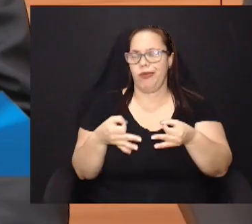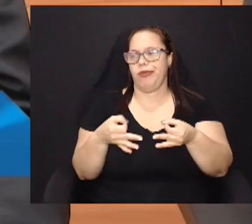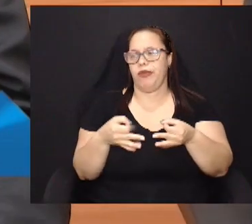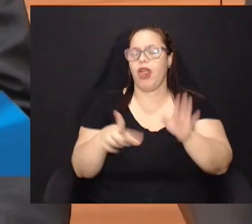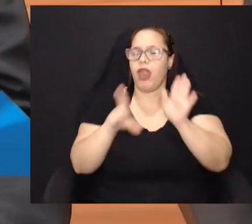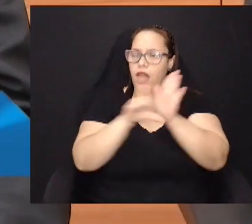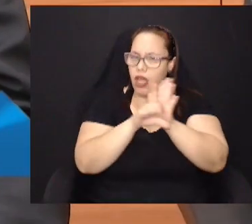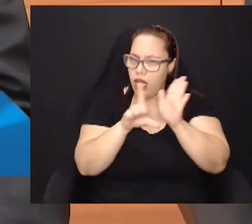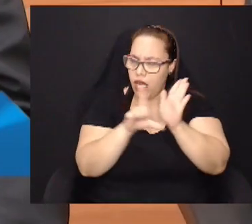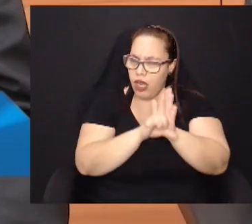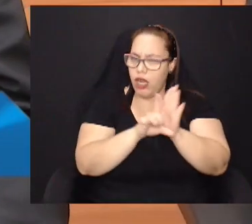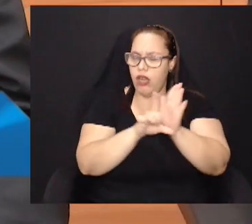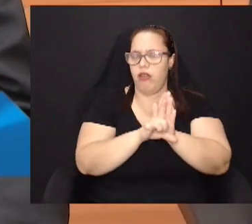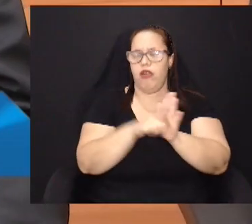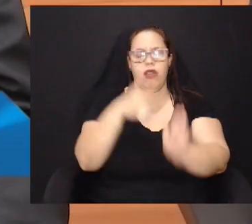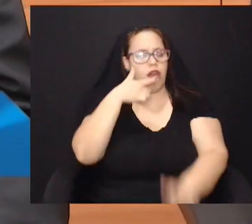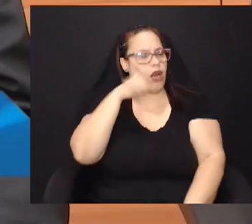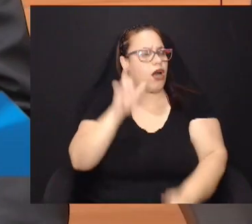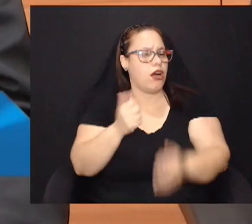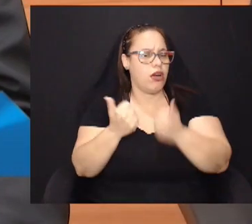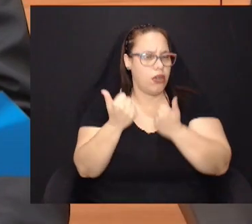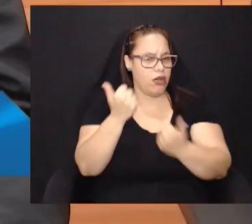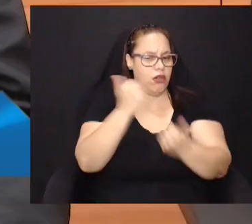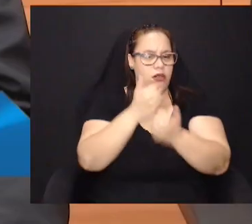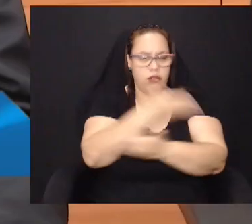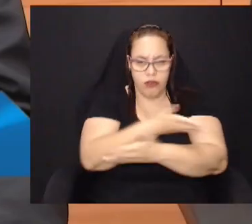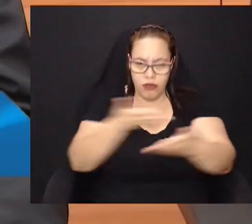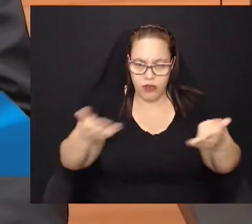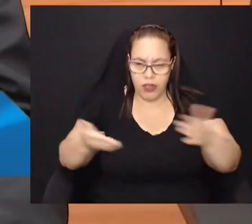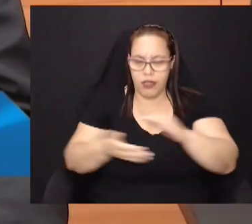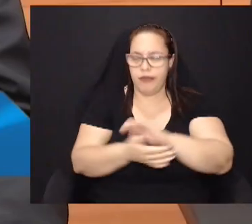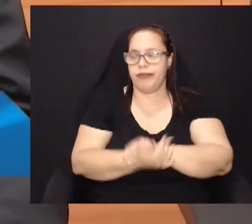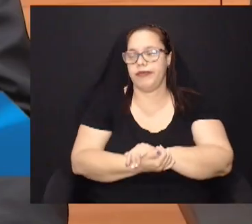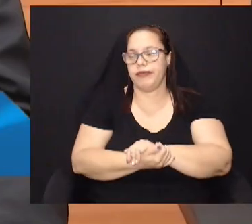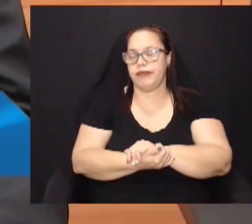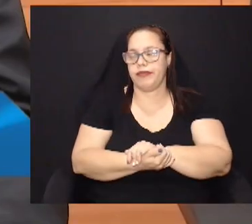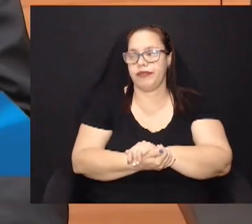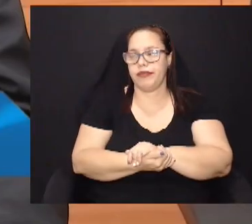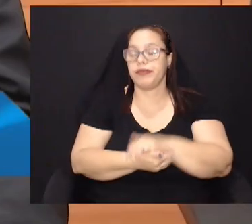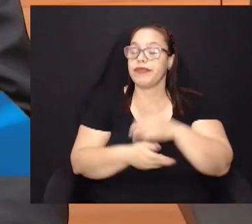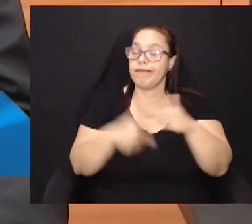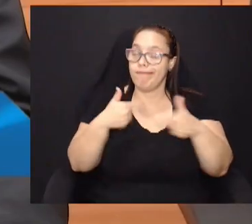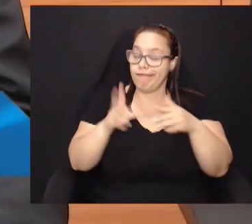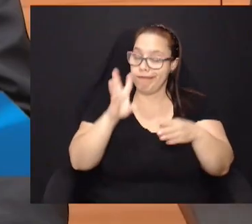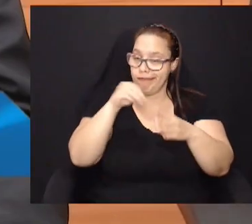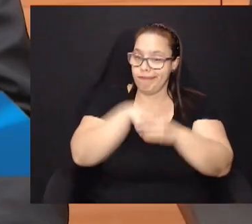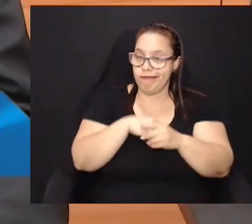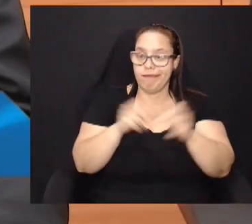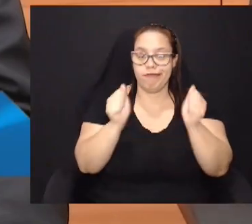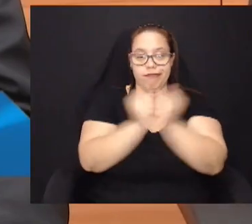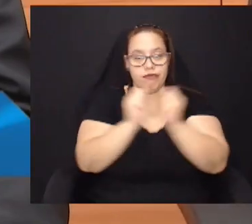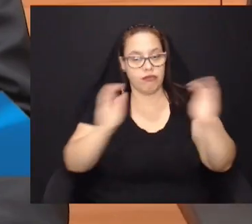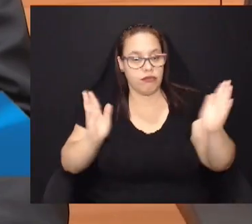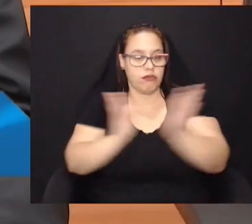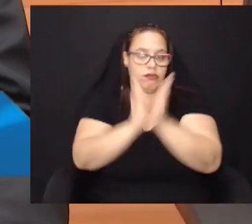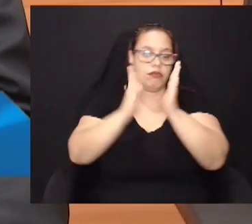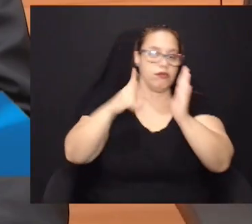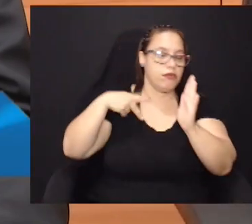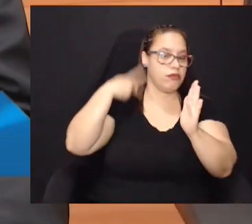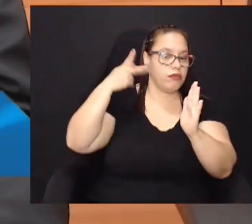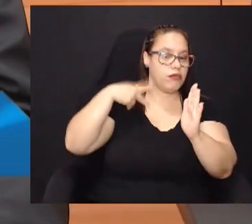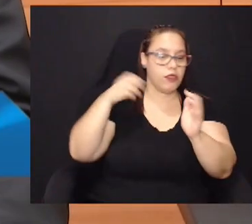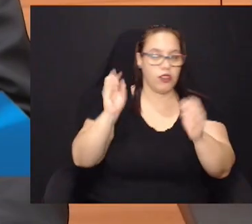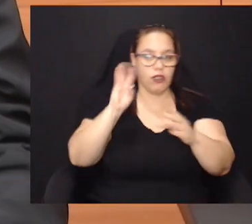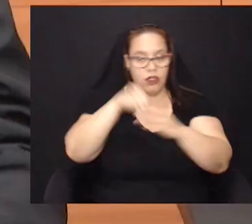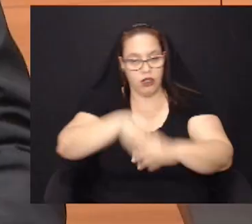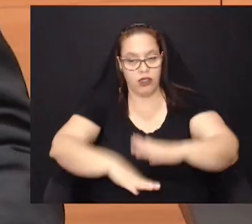leis que consiga dar amparo para vocês, e é isso que a gente vai trabalhar aqui, junto a essa frente parlamentar e junto a essa Casa de